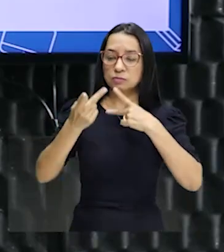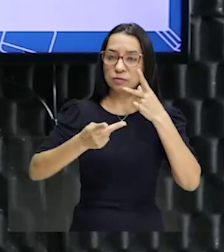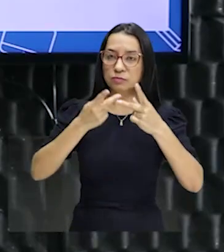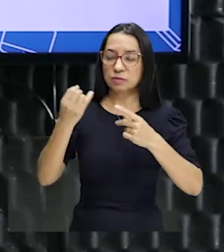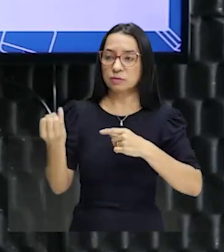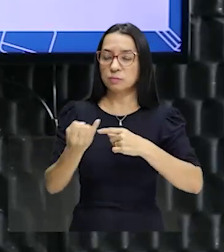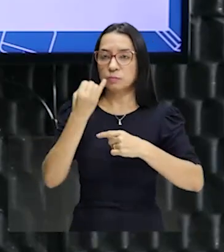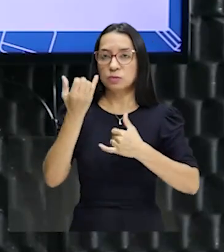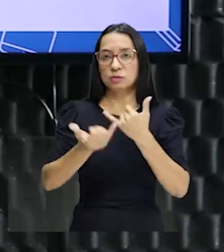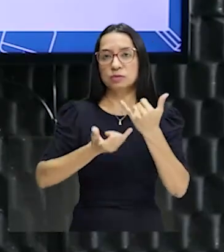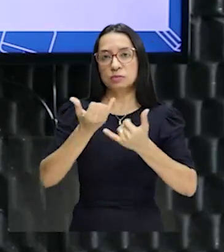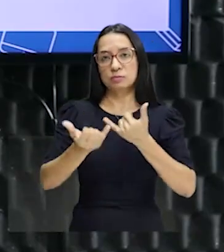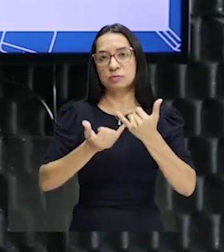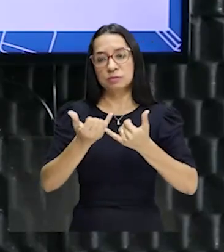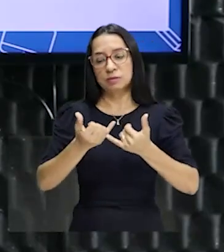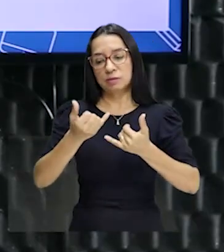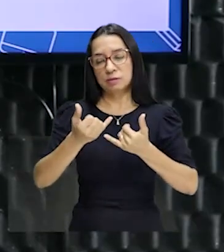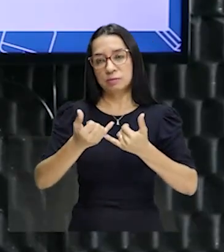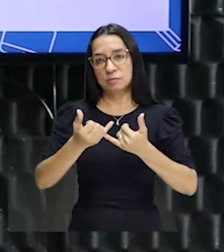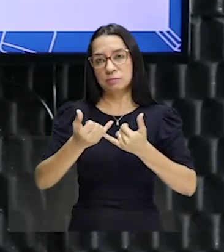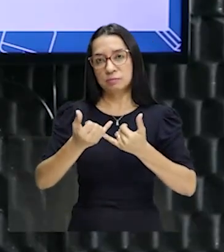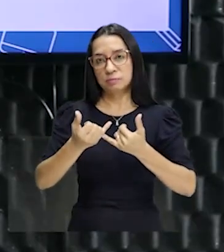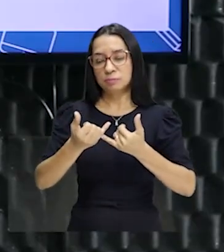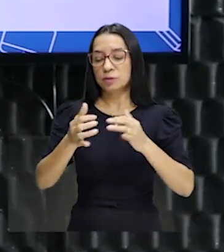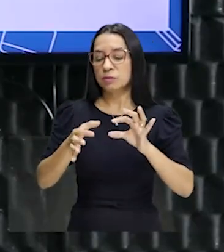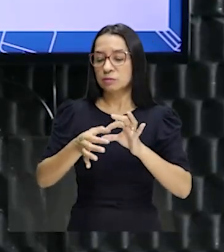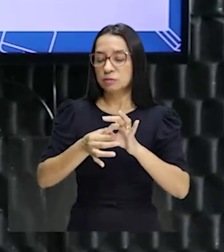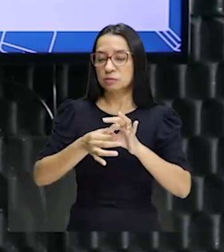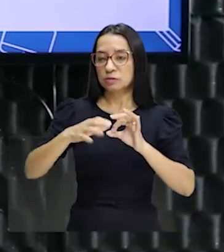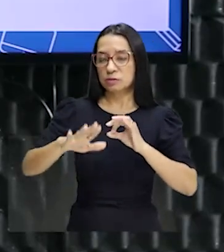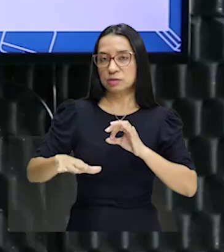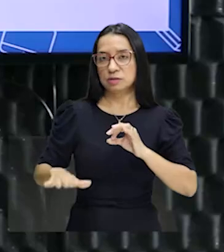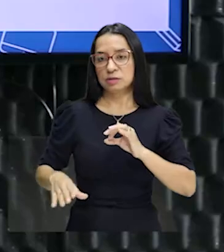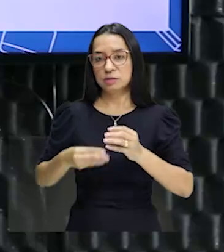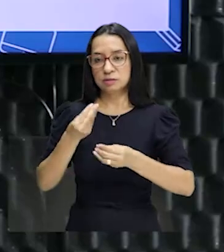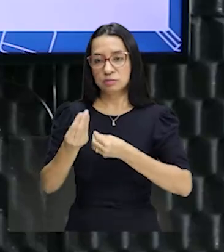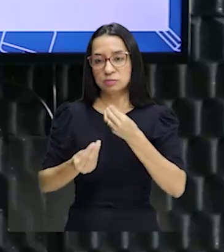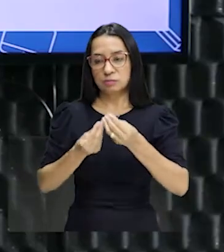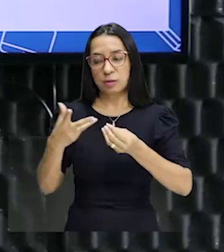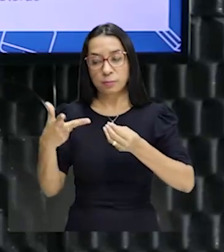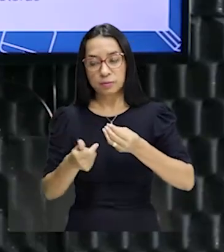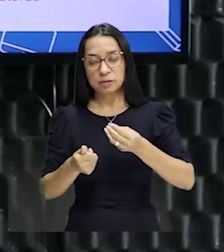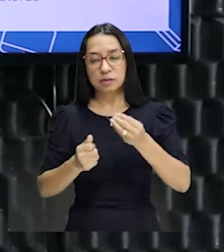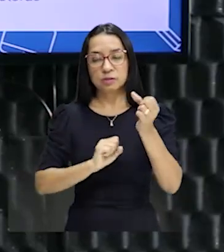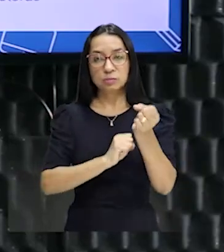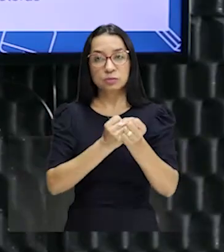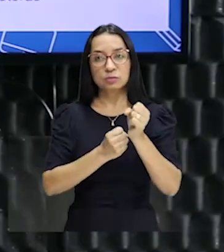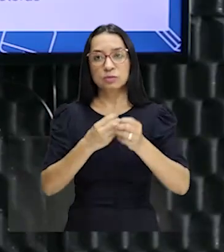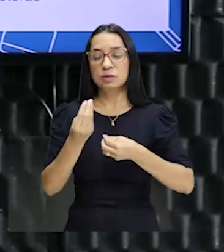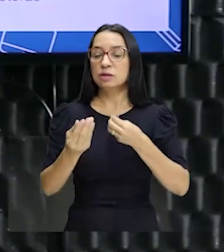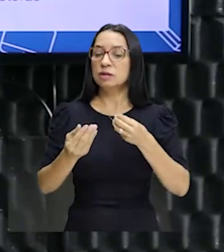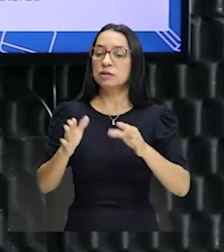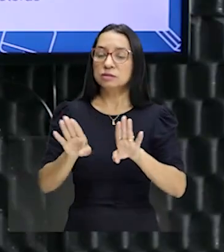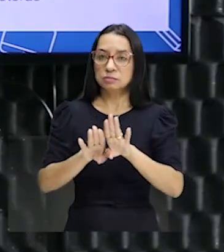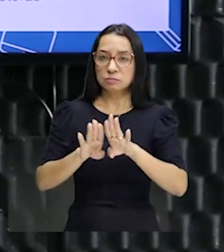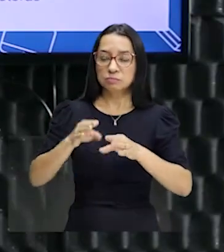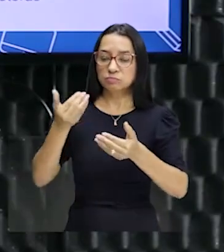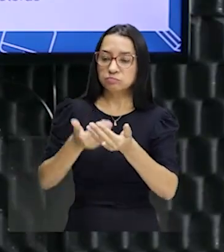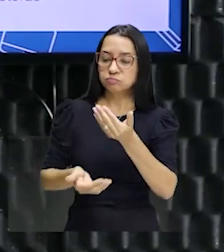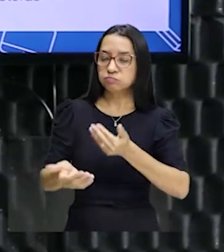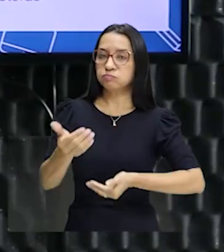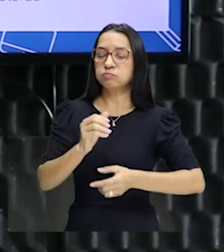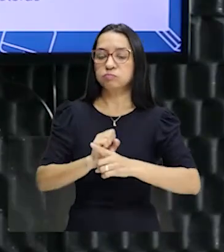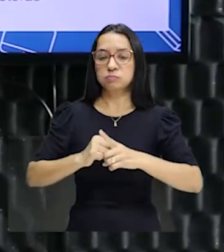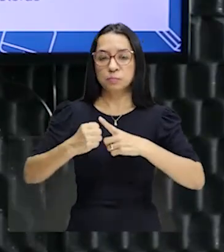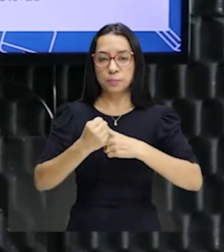para a questão das habilidades motoras, assim como também para um convívio social. Vamos analisar as questões.